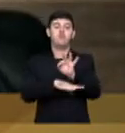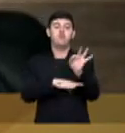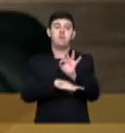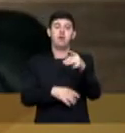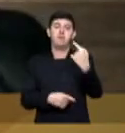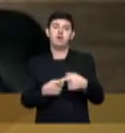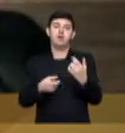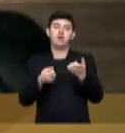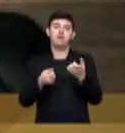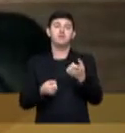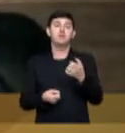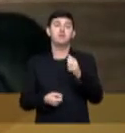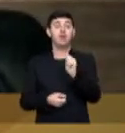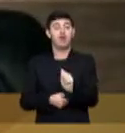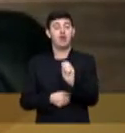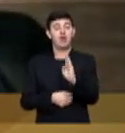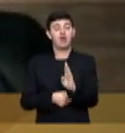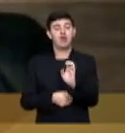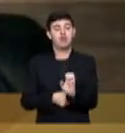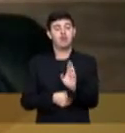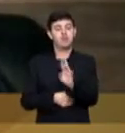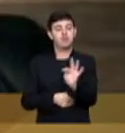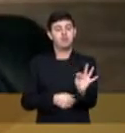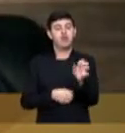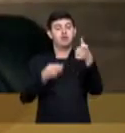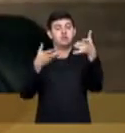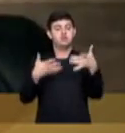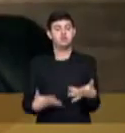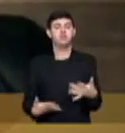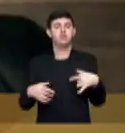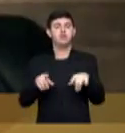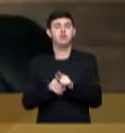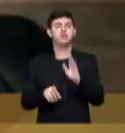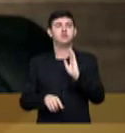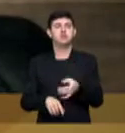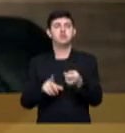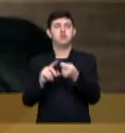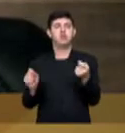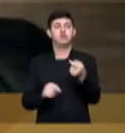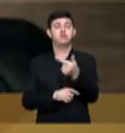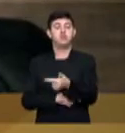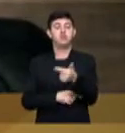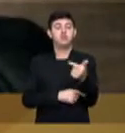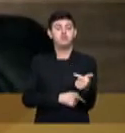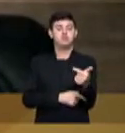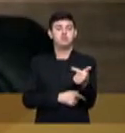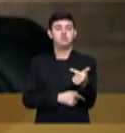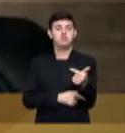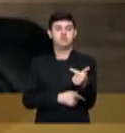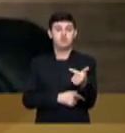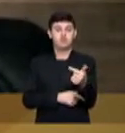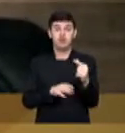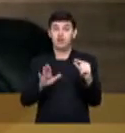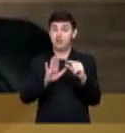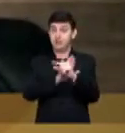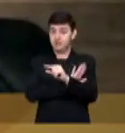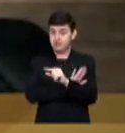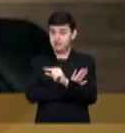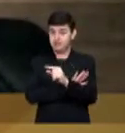segundo sustenta a ABERT, a teor do disposto nos artigos 22,